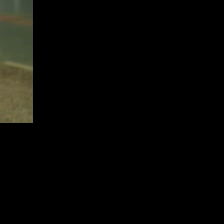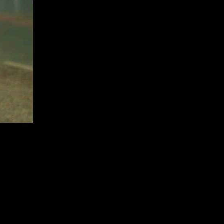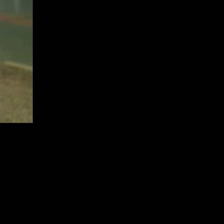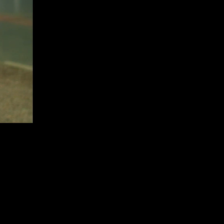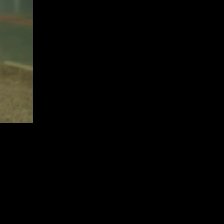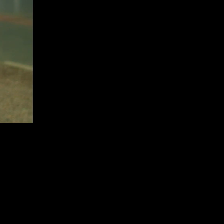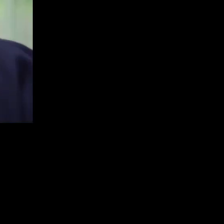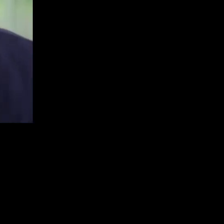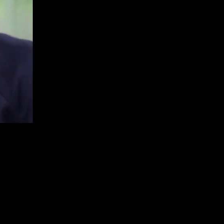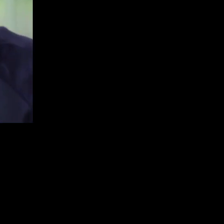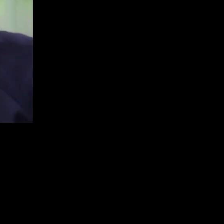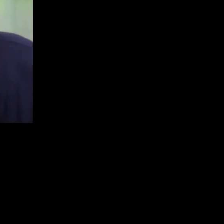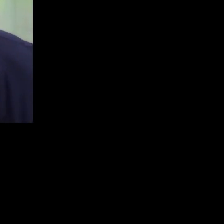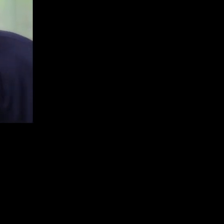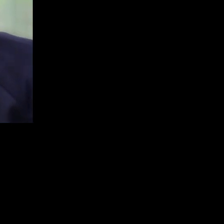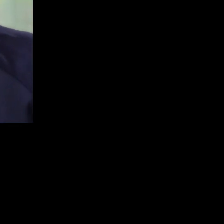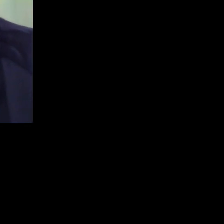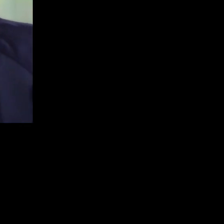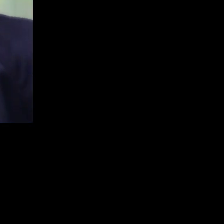tem palavra, você fica.